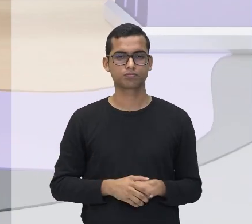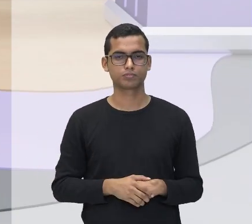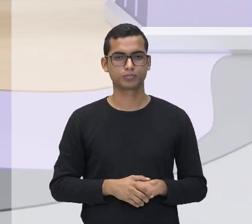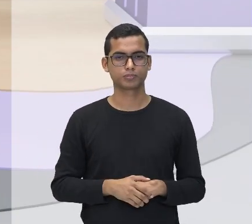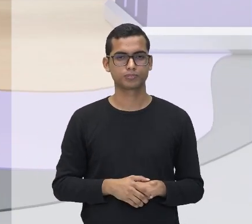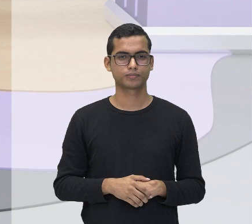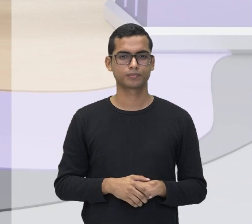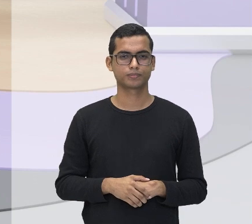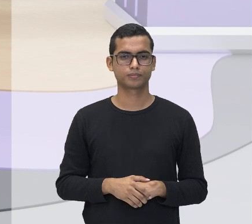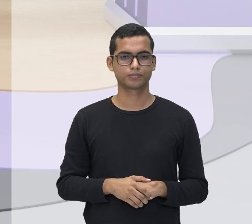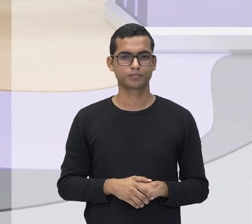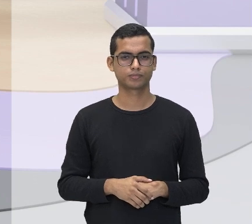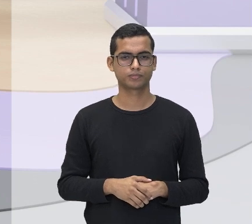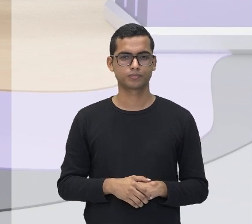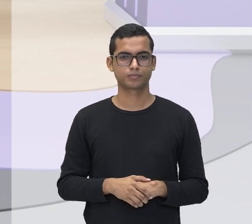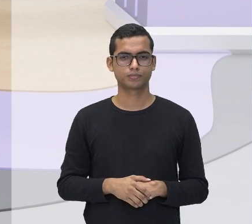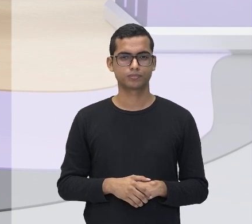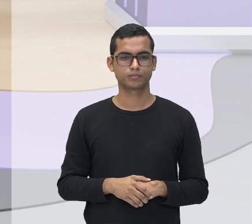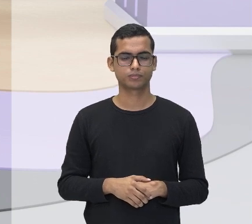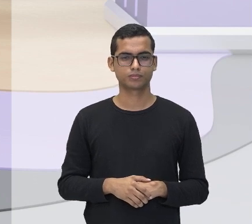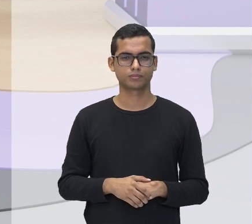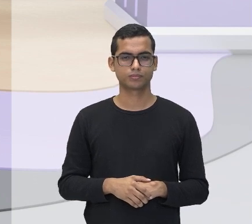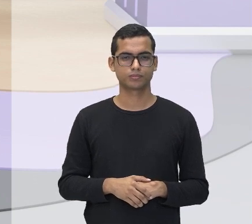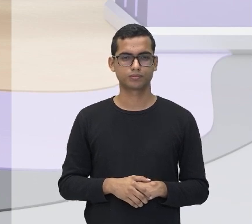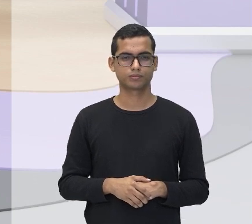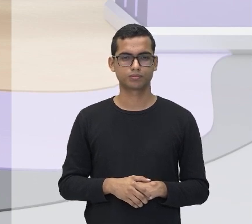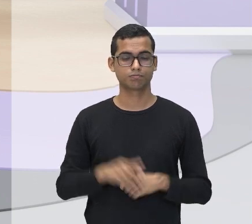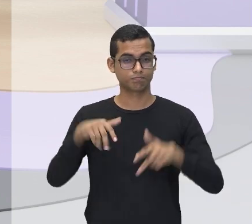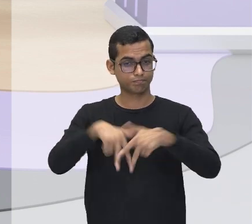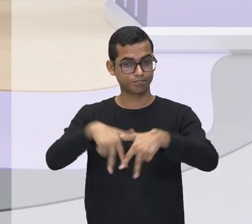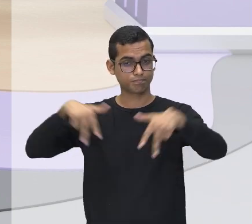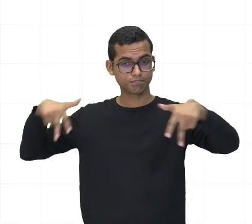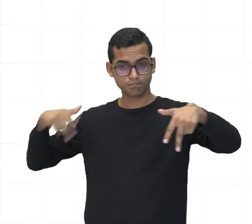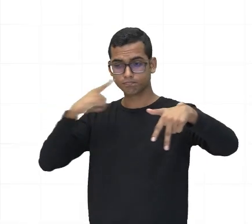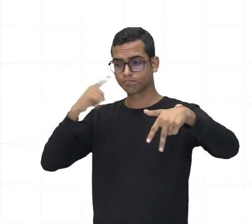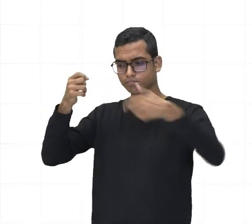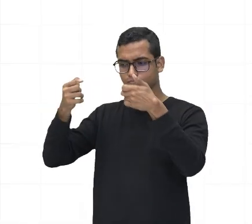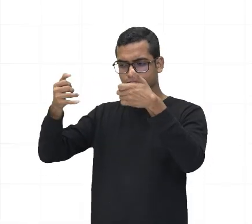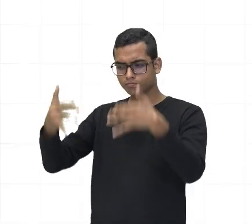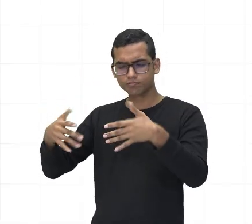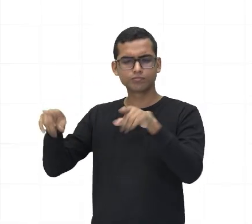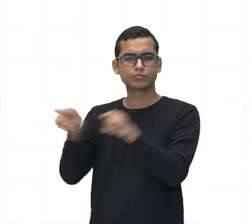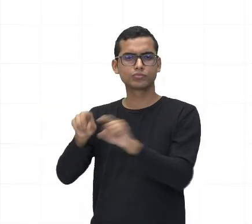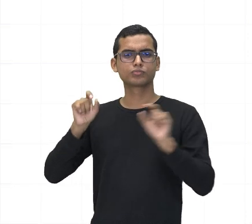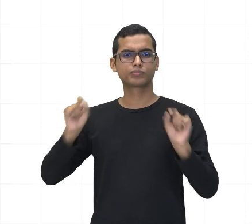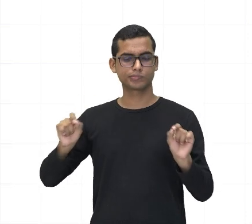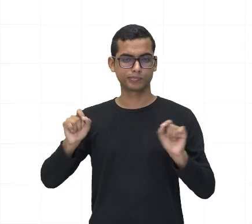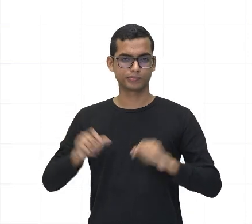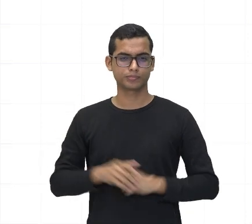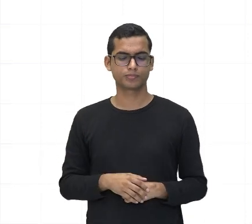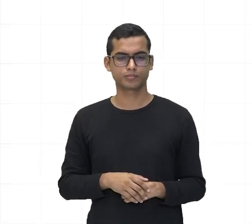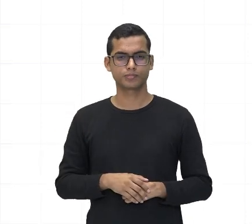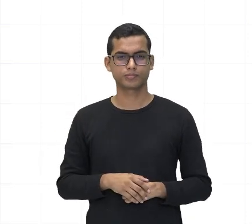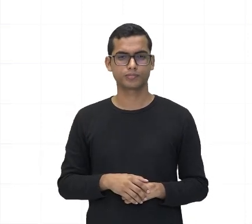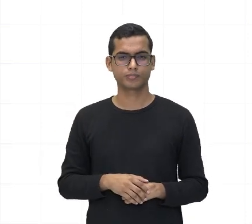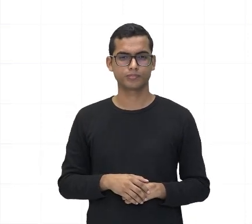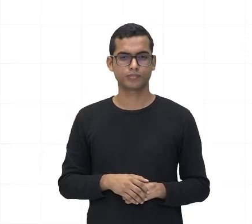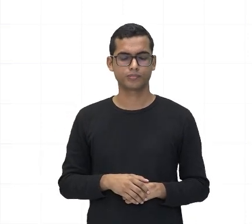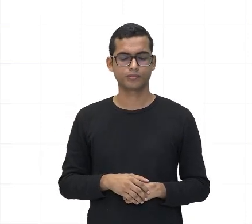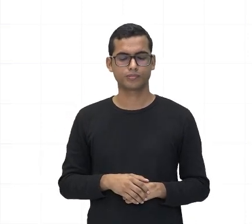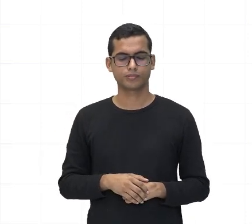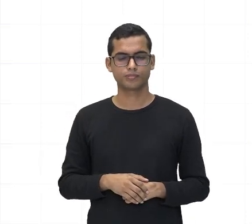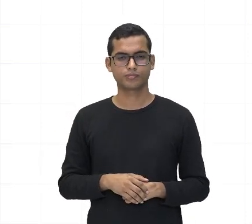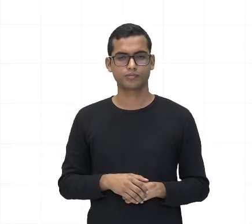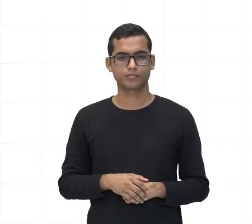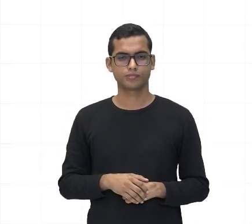ver, ainda continuando na ancestralidade, nessa dimensão também está